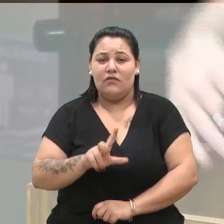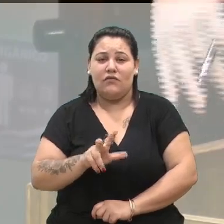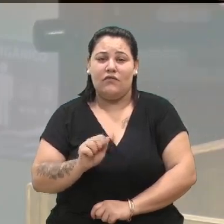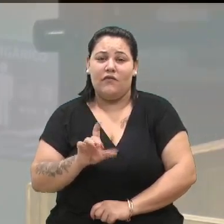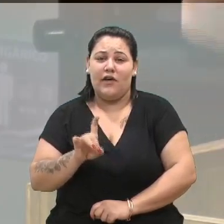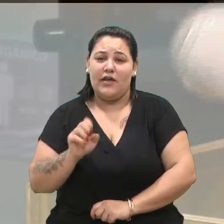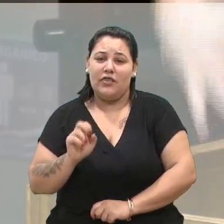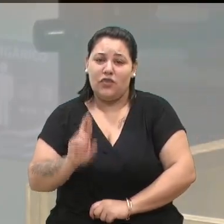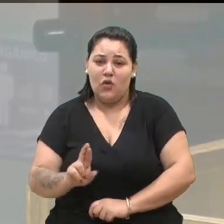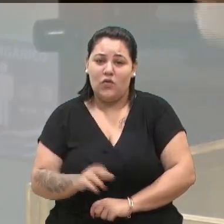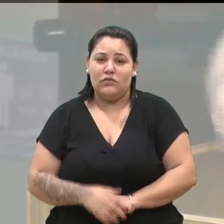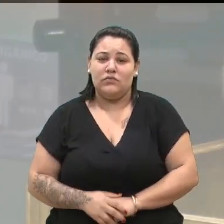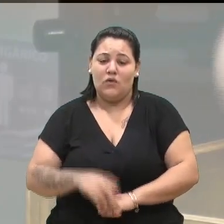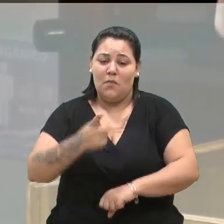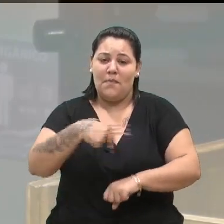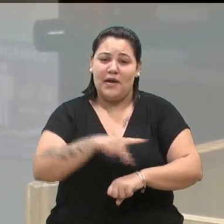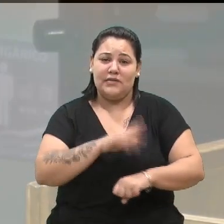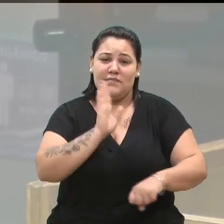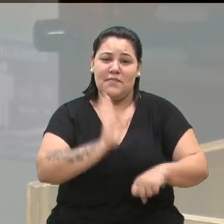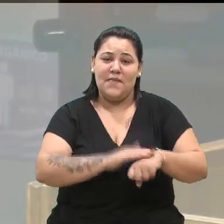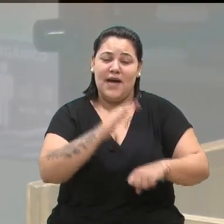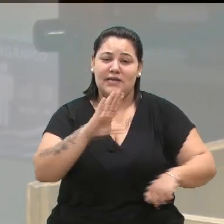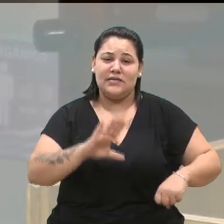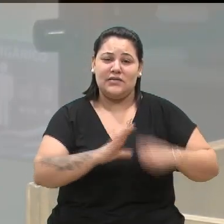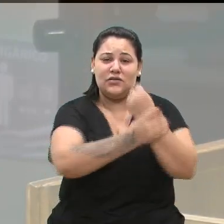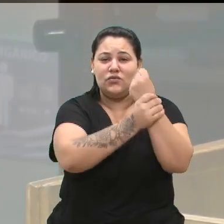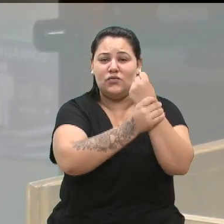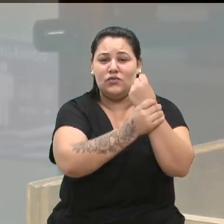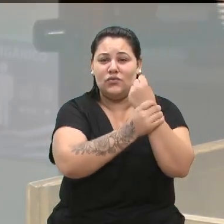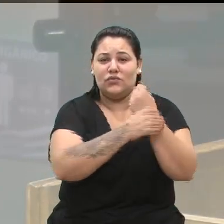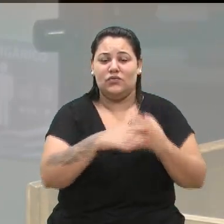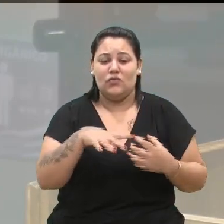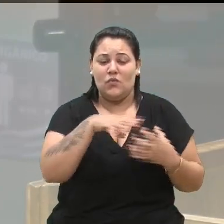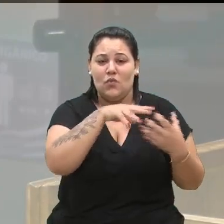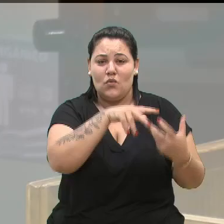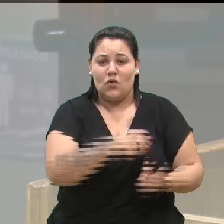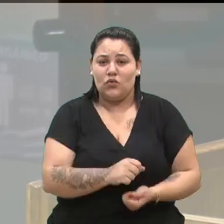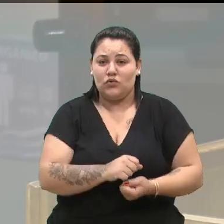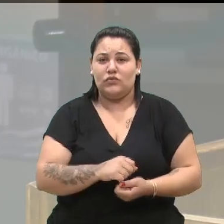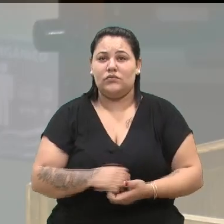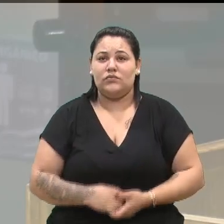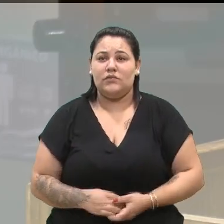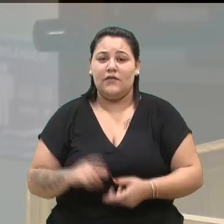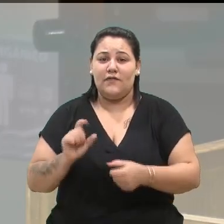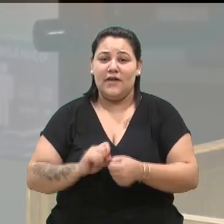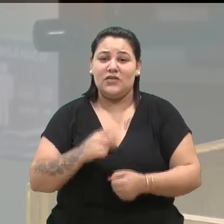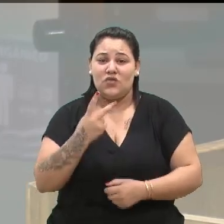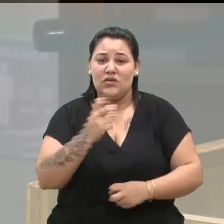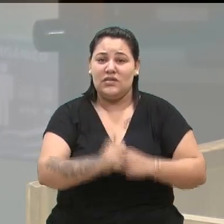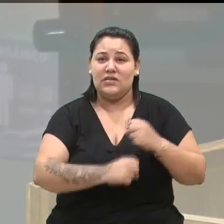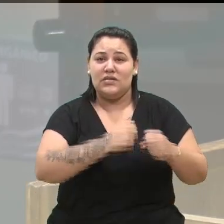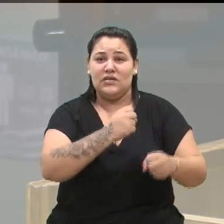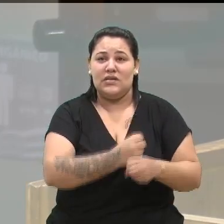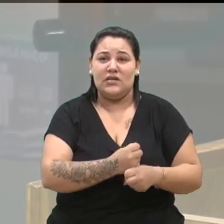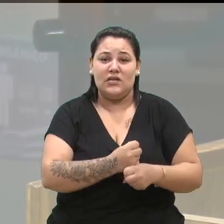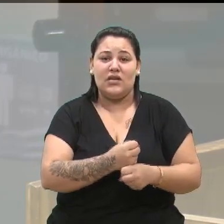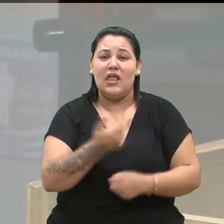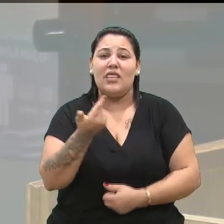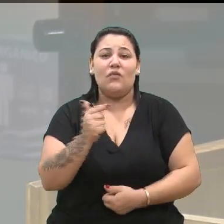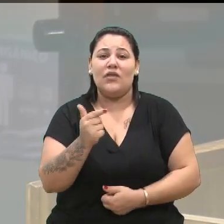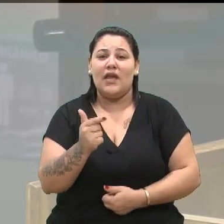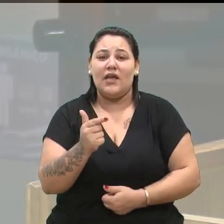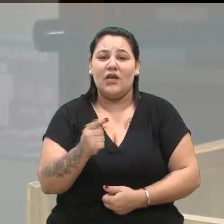O país mais seguro do mundo. Fazem 2 anos, mais de 2 anos, que não tem